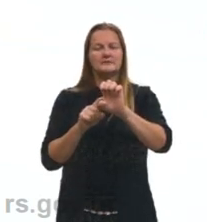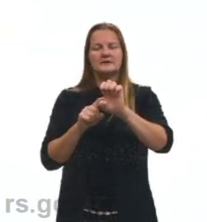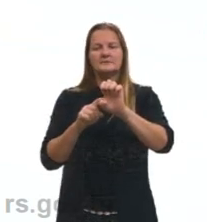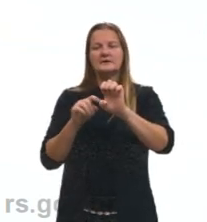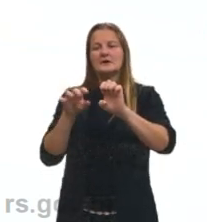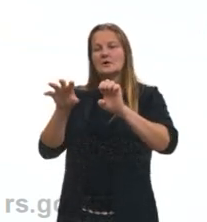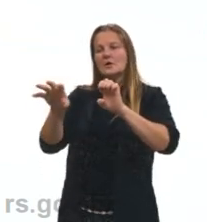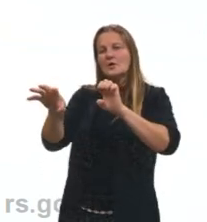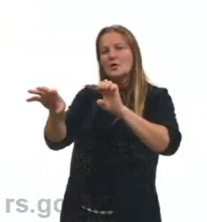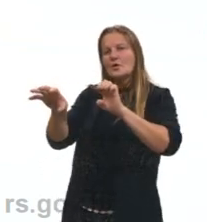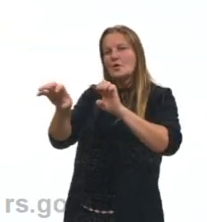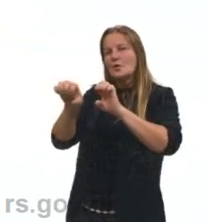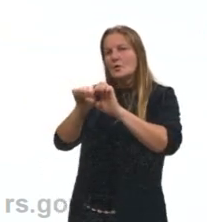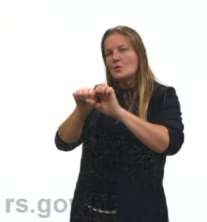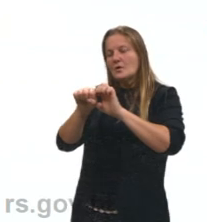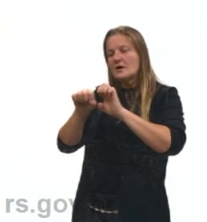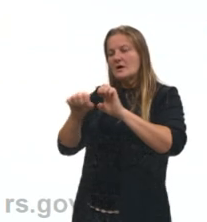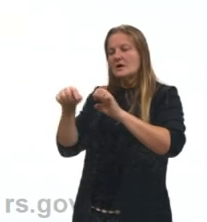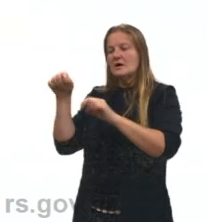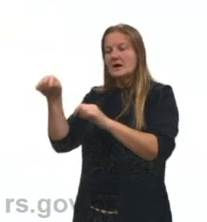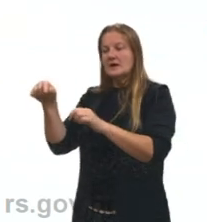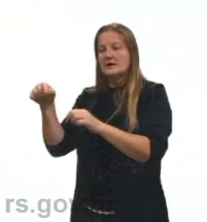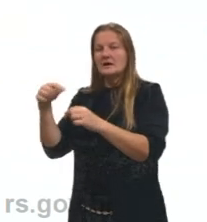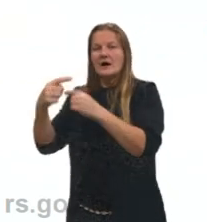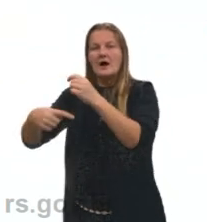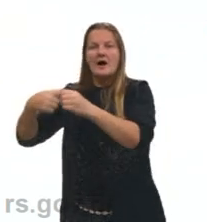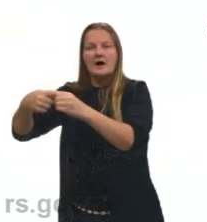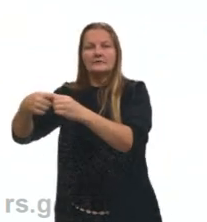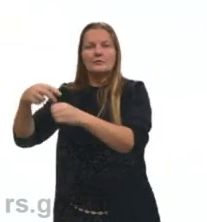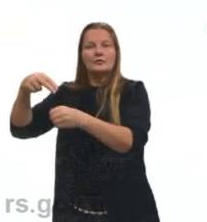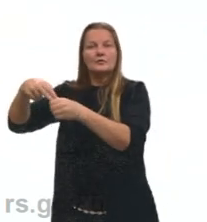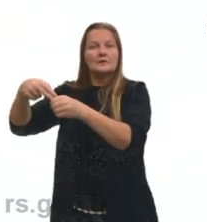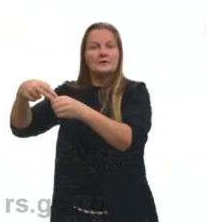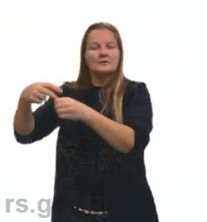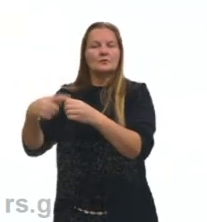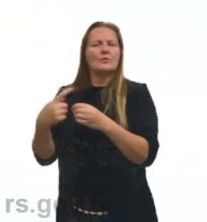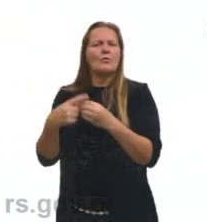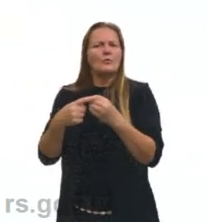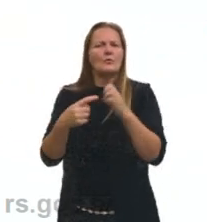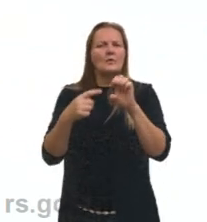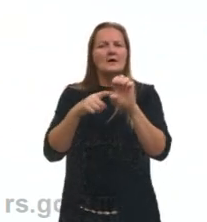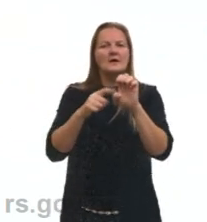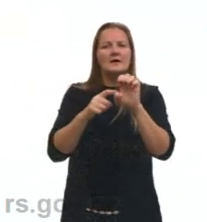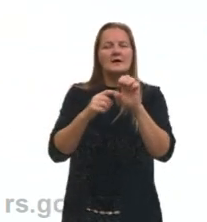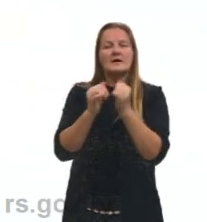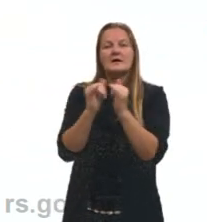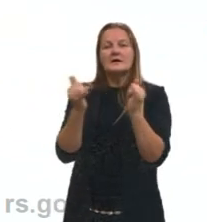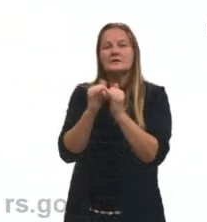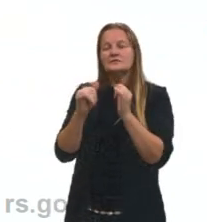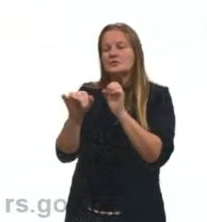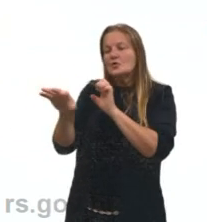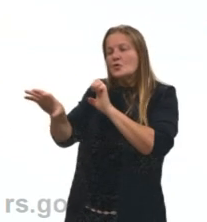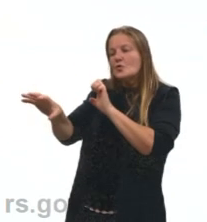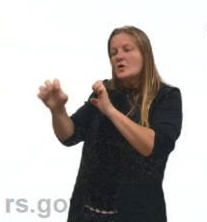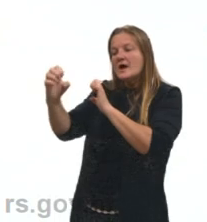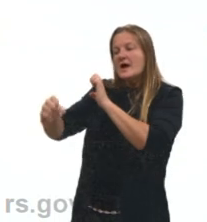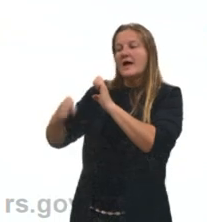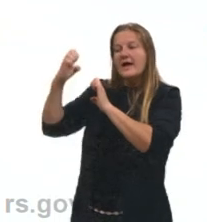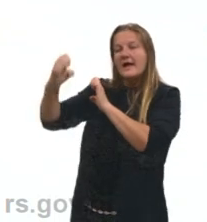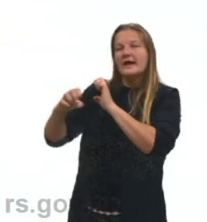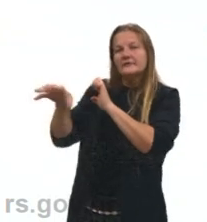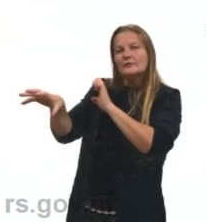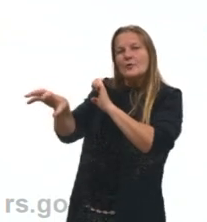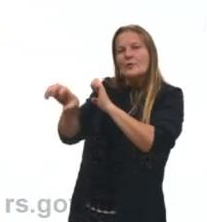retirar um elétron do átomo neutro tá então indica a energia necessária para transferir esse elétron para